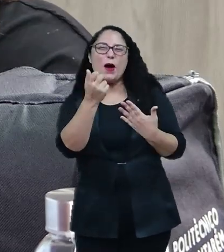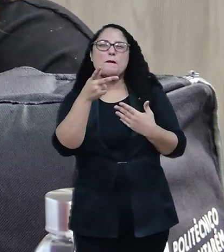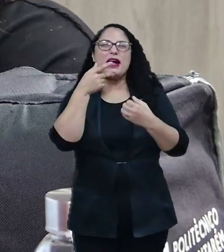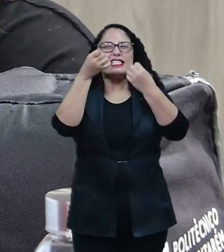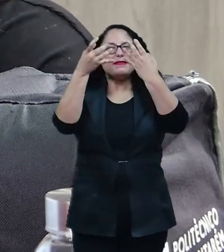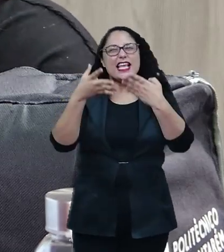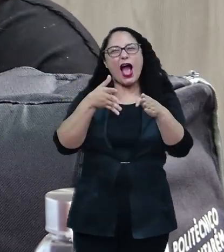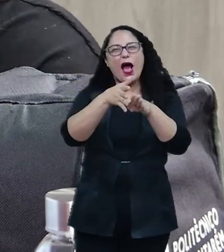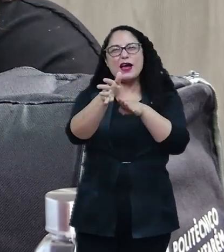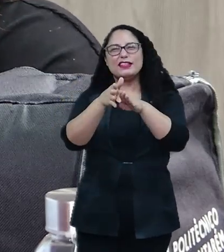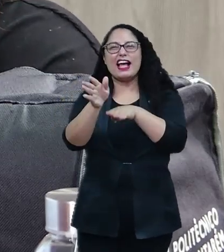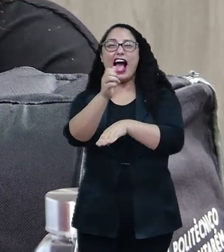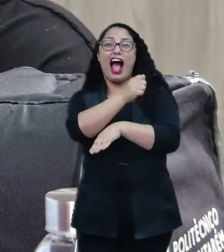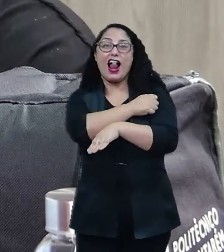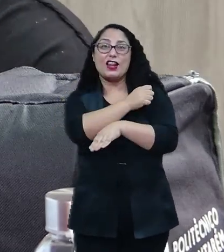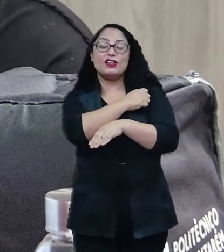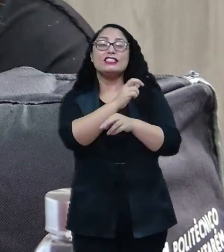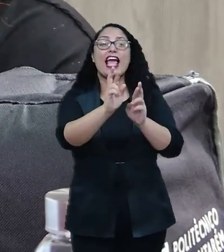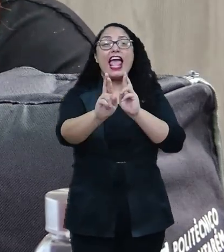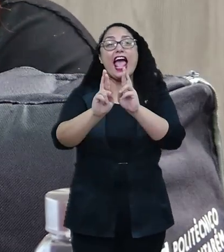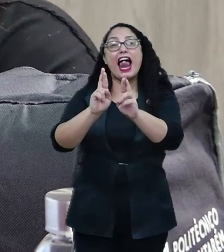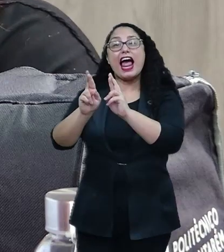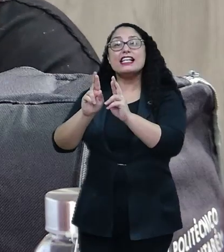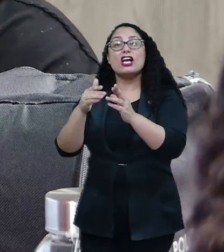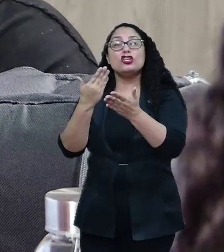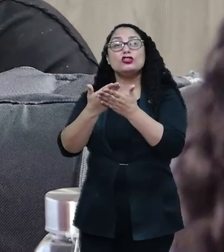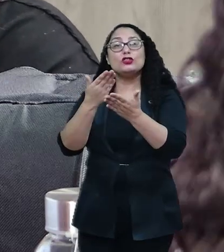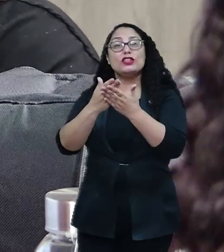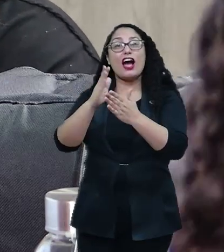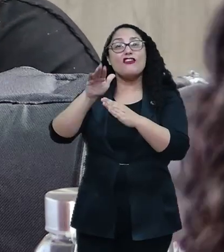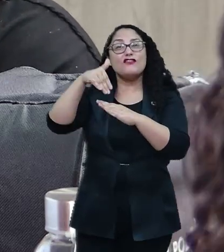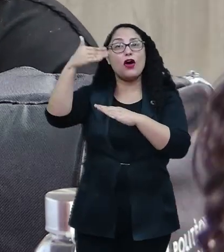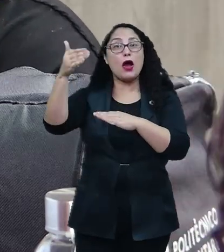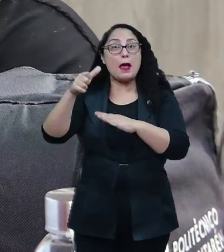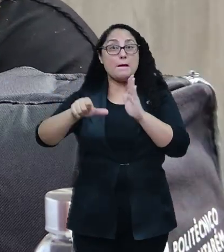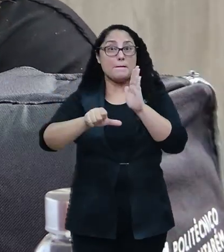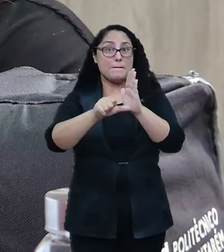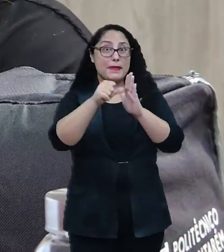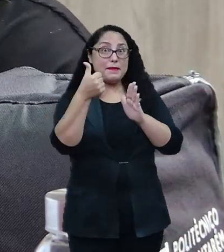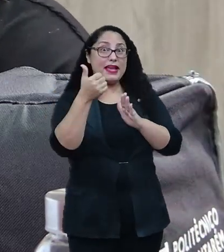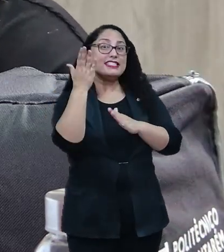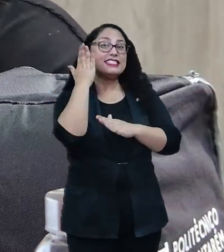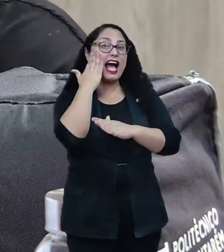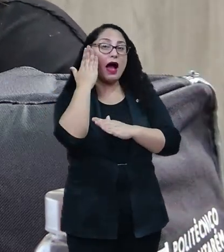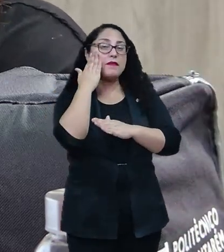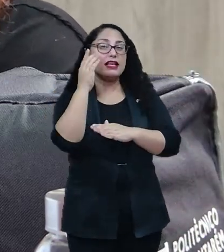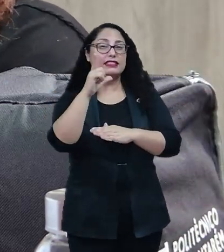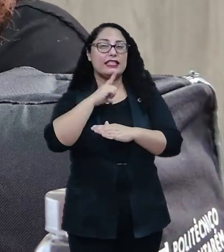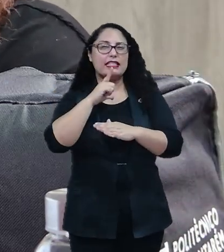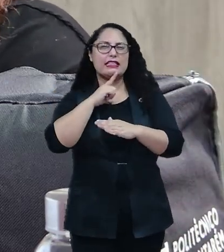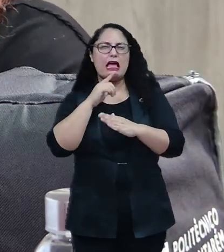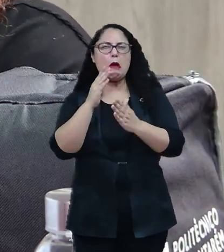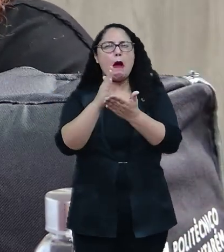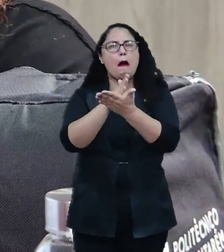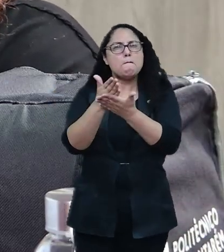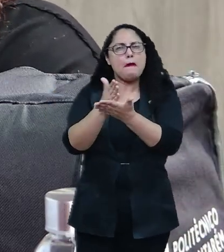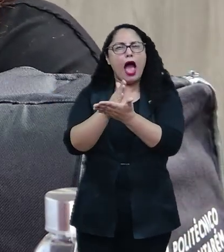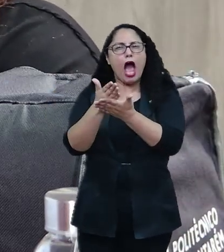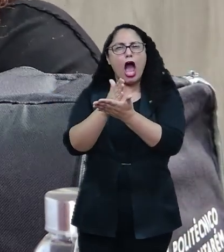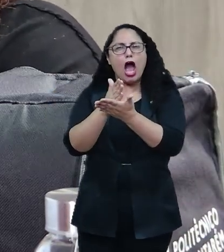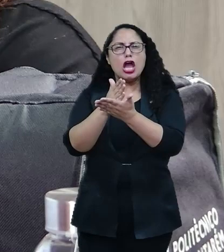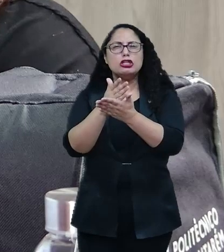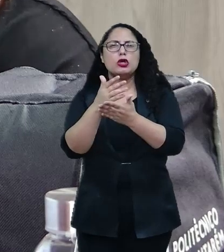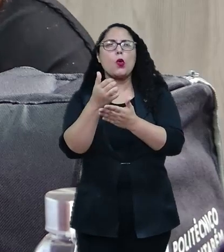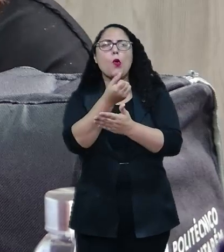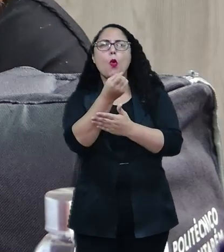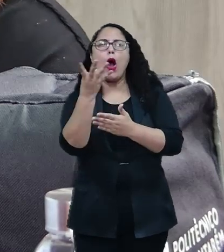pouco, orientar os nossos estudantes em relação a estudar fora. Primeiramente, a gente queria saber se tem uma média, Anderson, uma